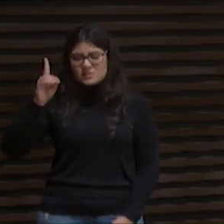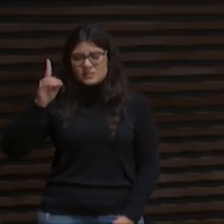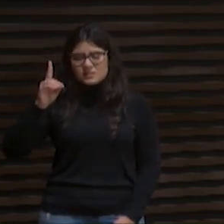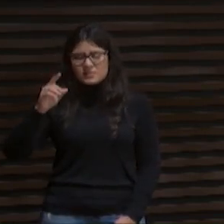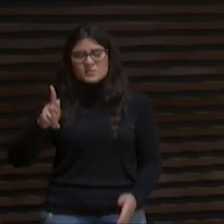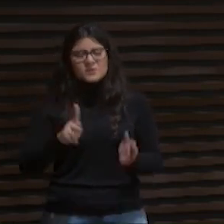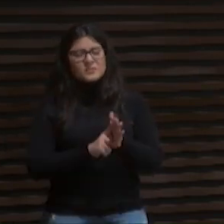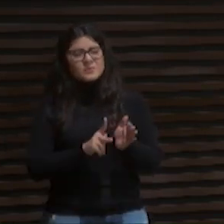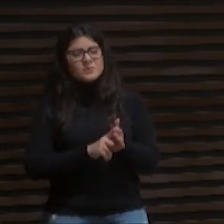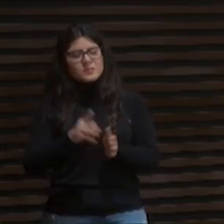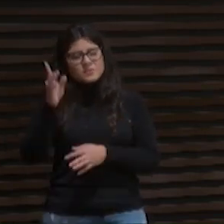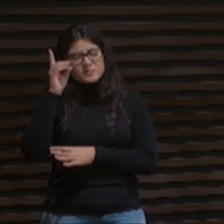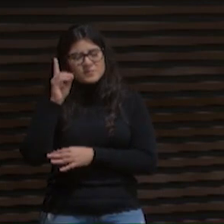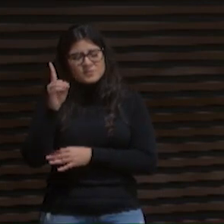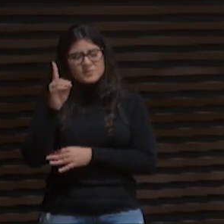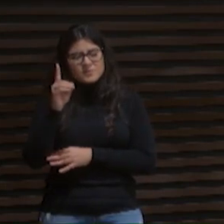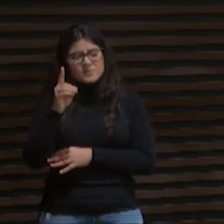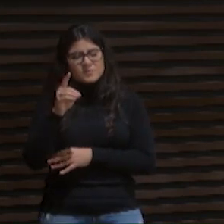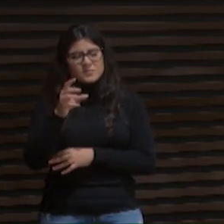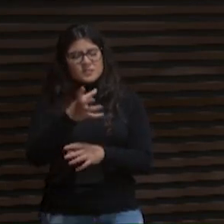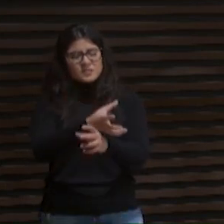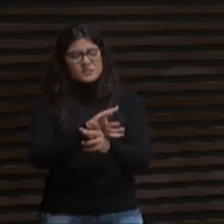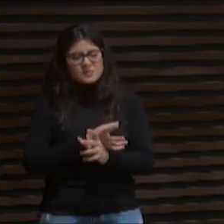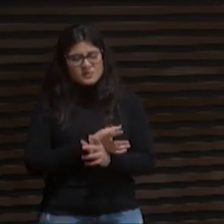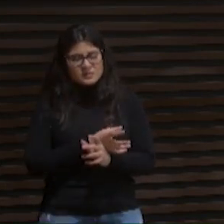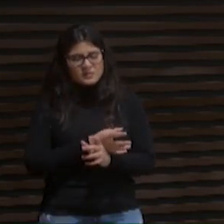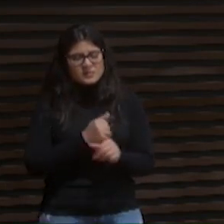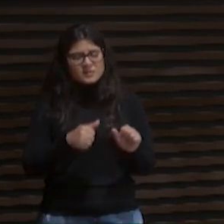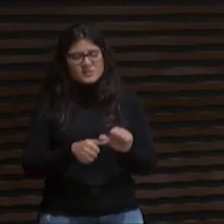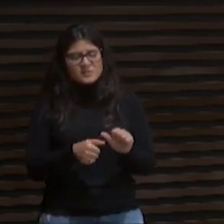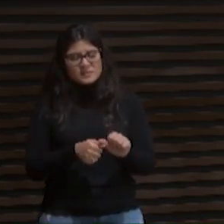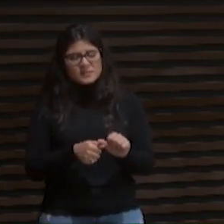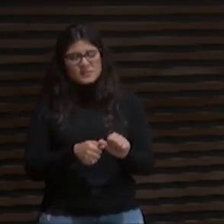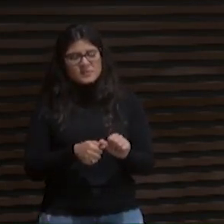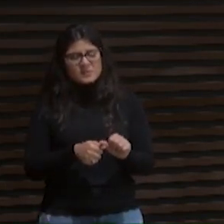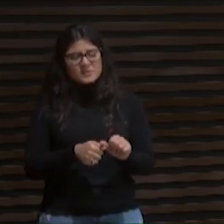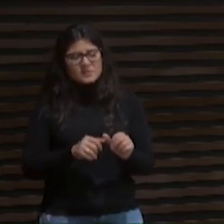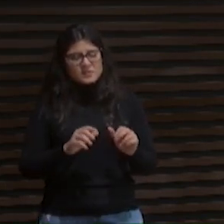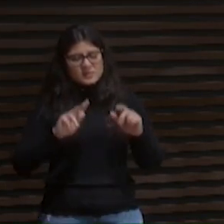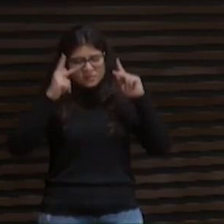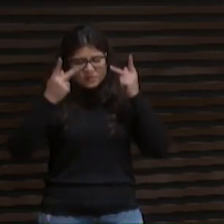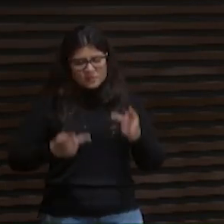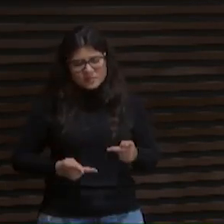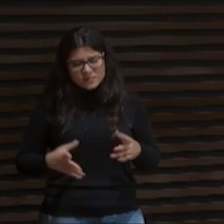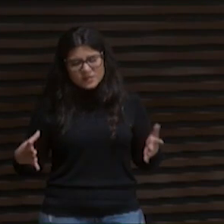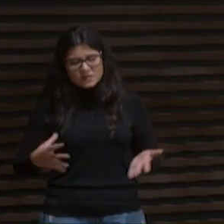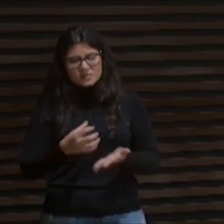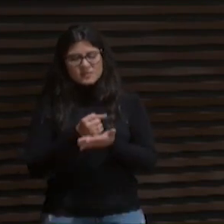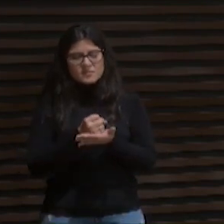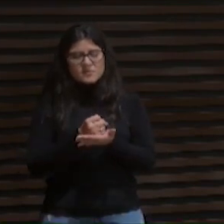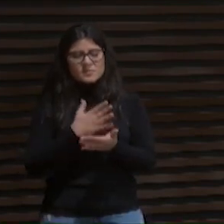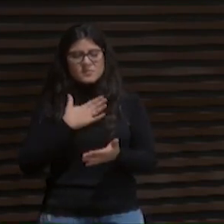o próprio Deus que se esvaziou, se fez carne para salvar